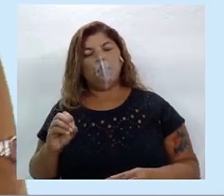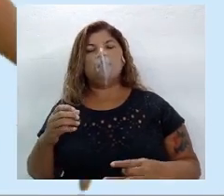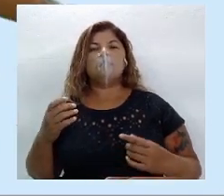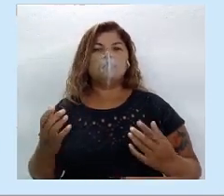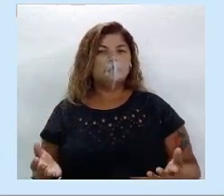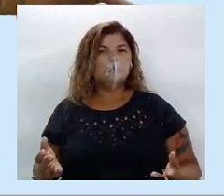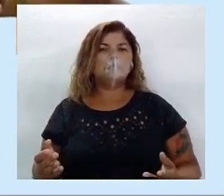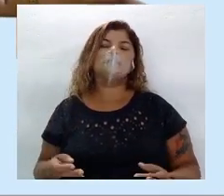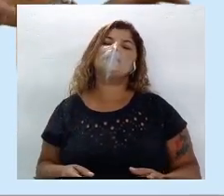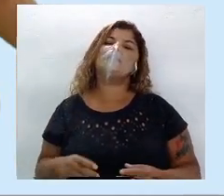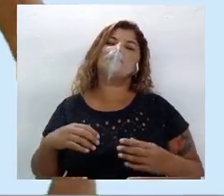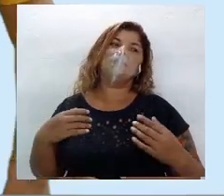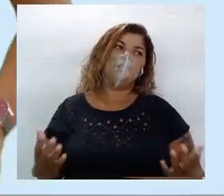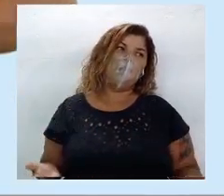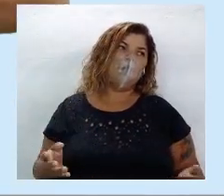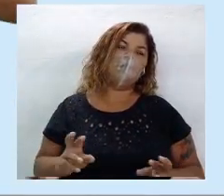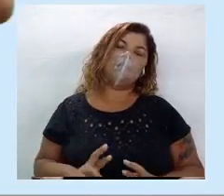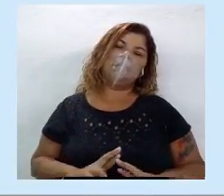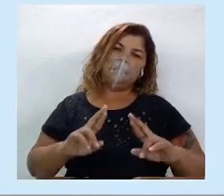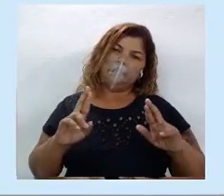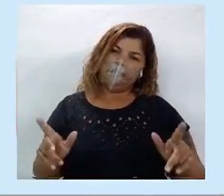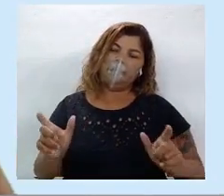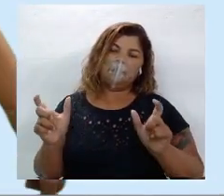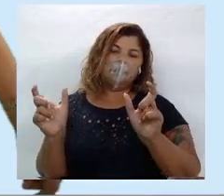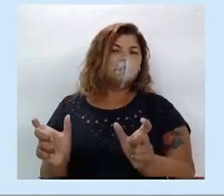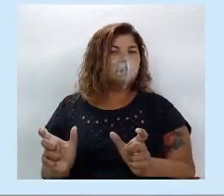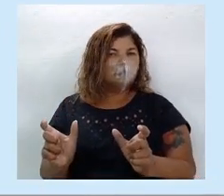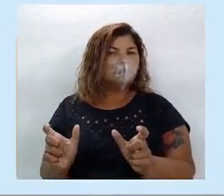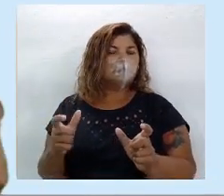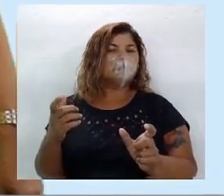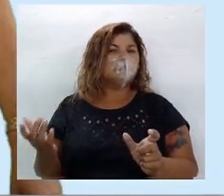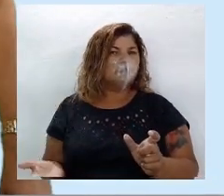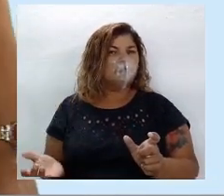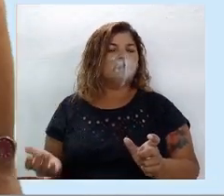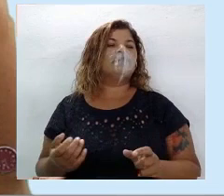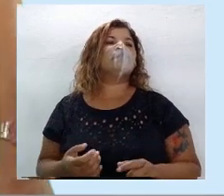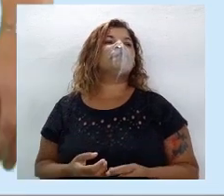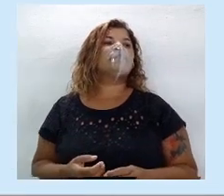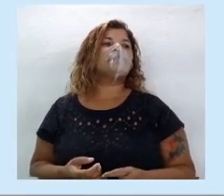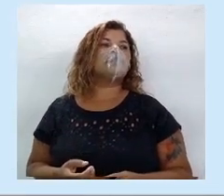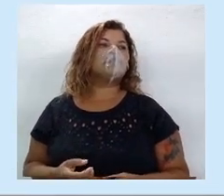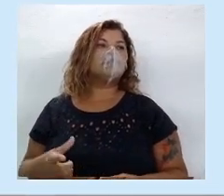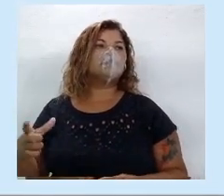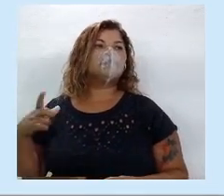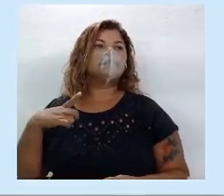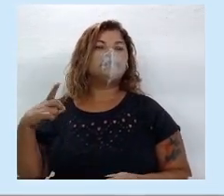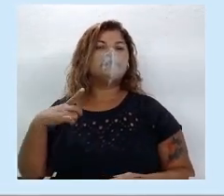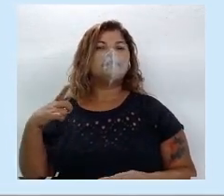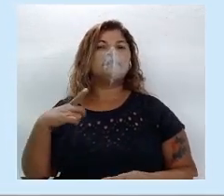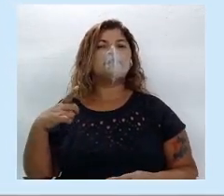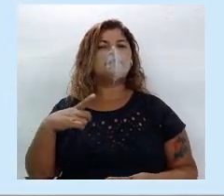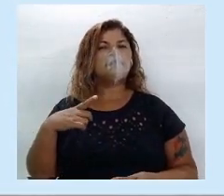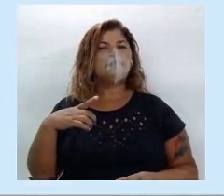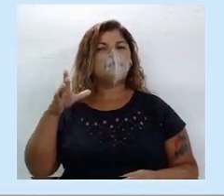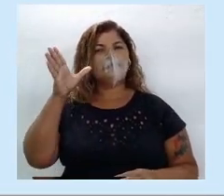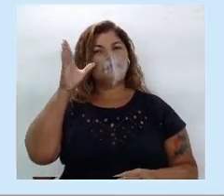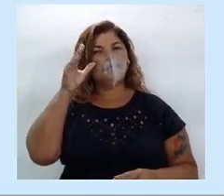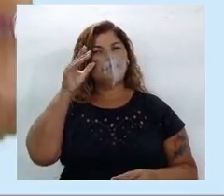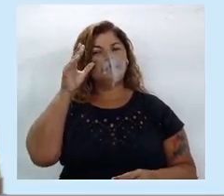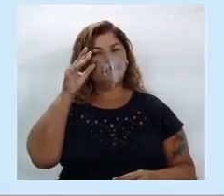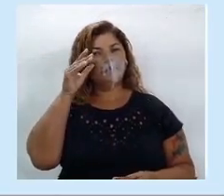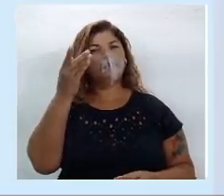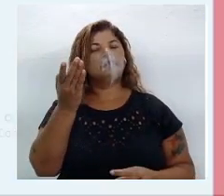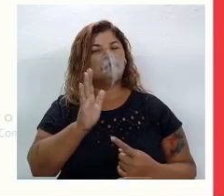conceito entre pentecostais e neopentecostais. Vejam só aqui, nós temos essa curiosidade que trago